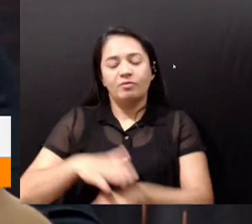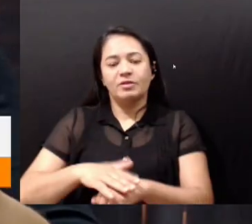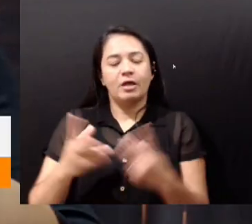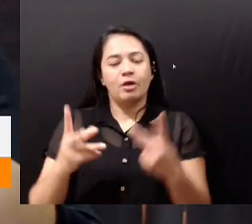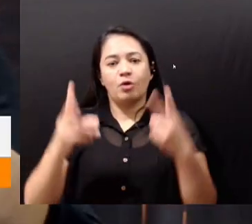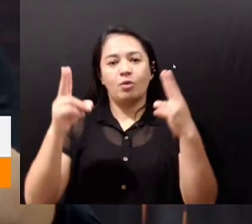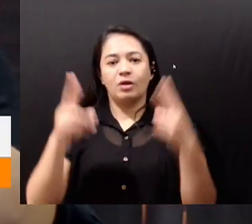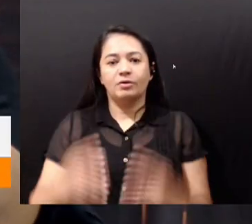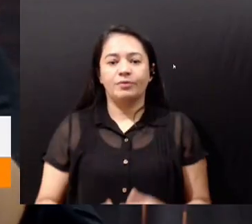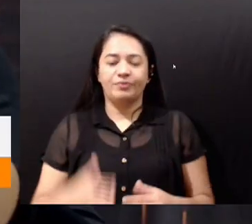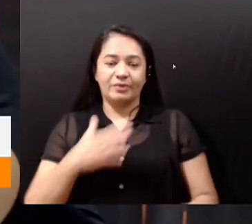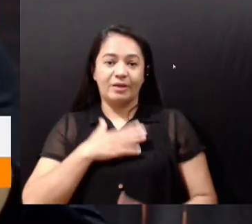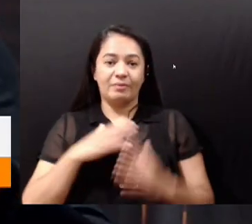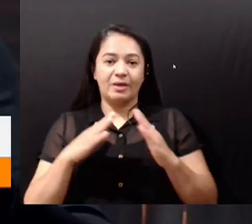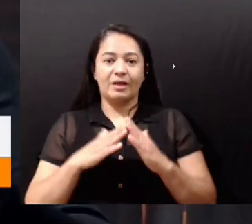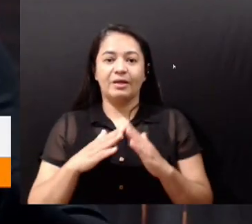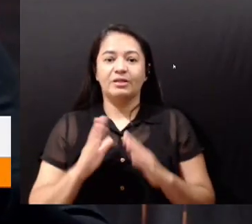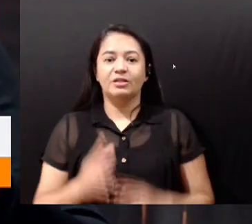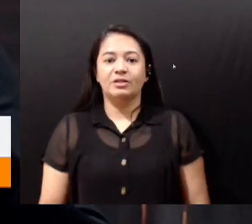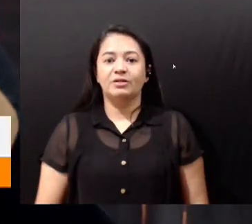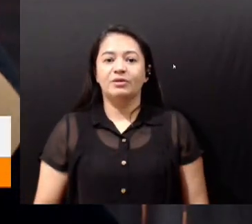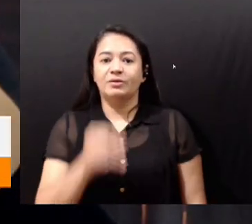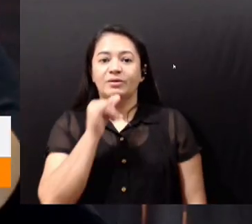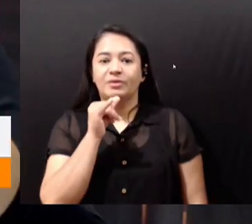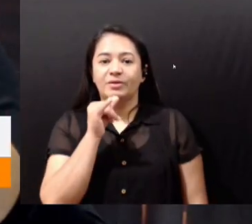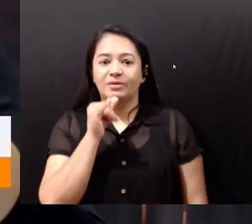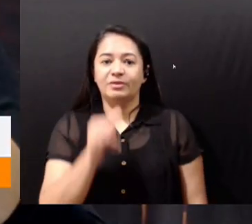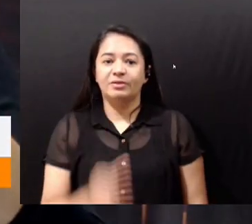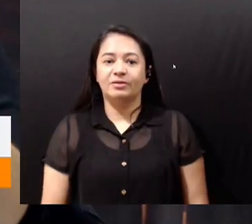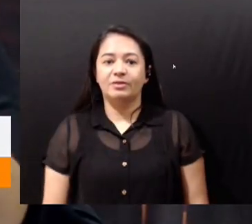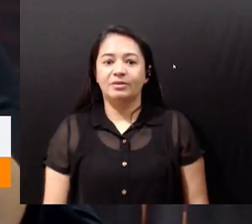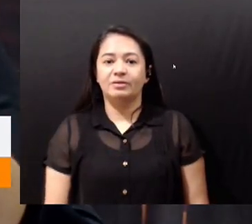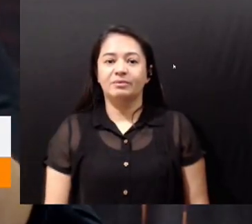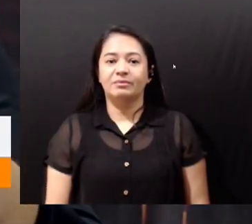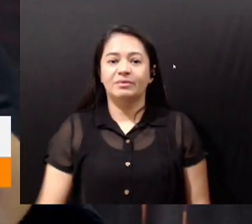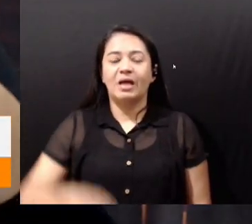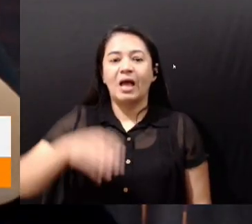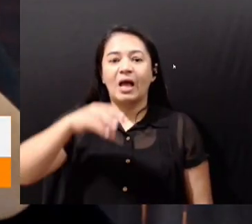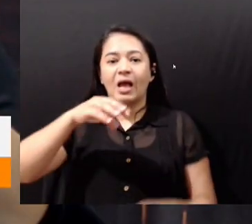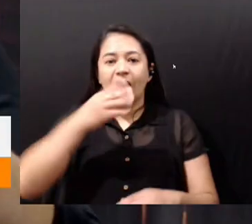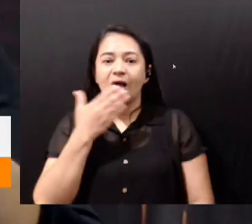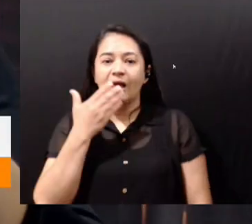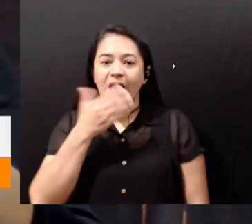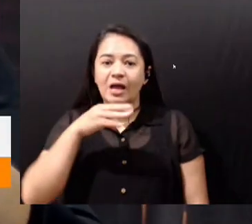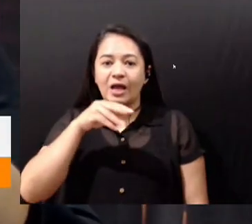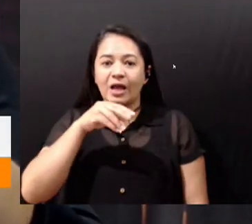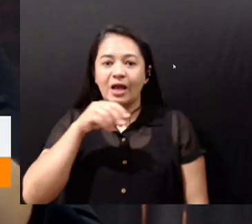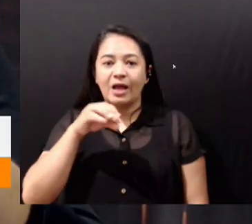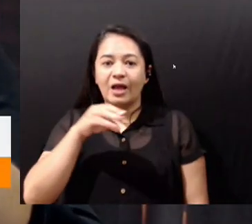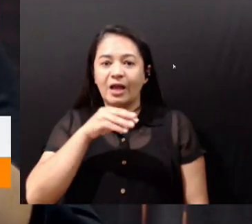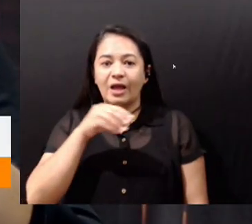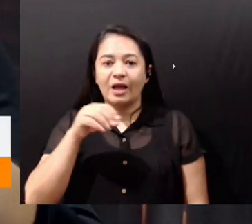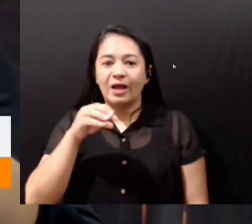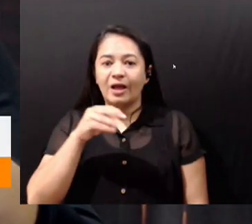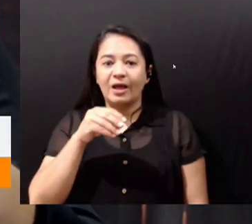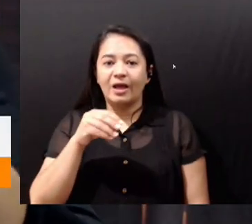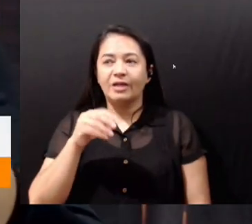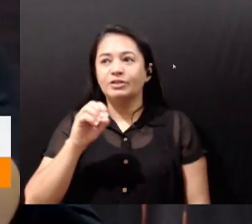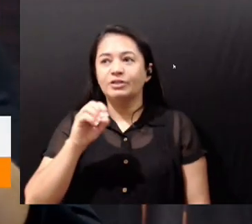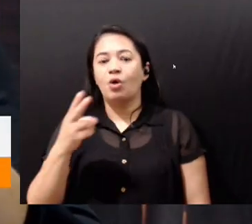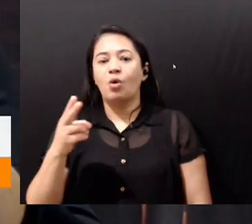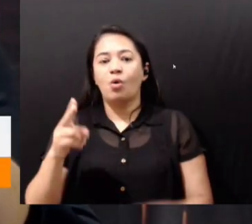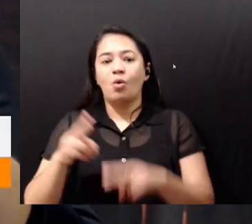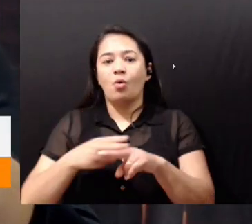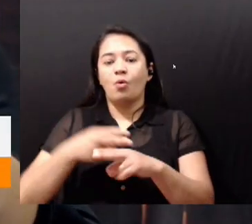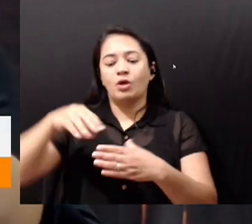já faz alguns anos que não se compra um pacote de açúcar. E aí, ou um achocolatado. Então, quando